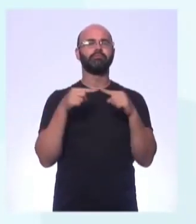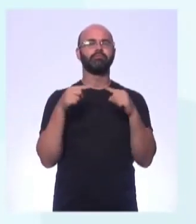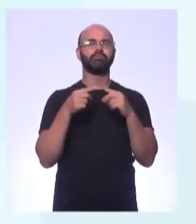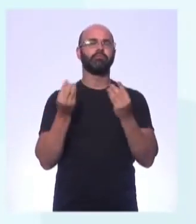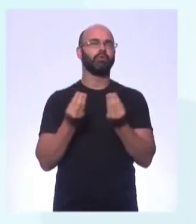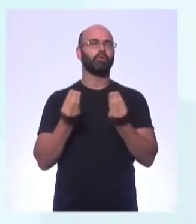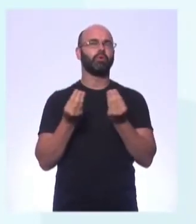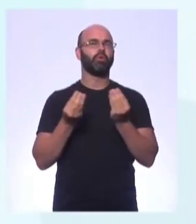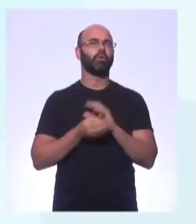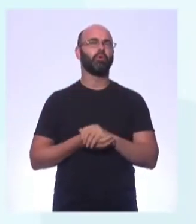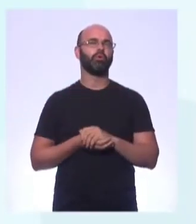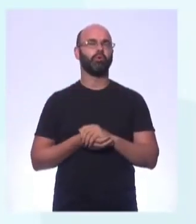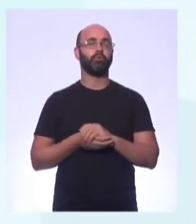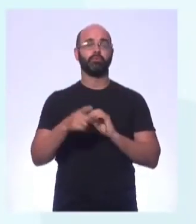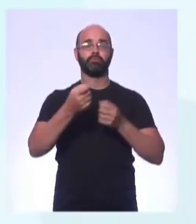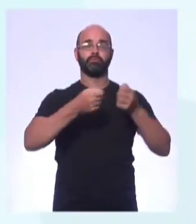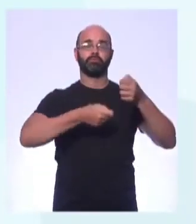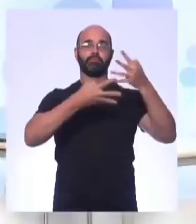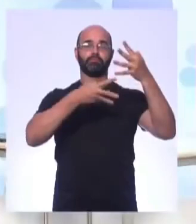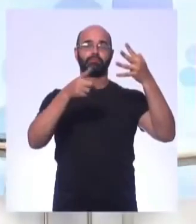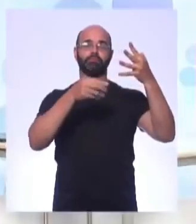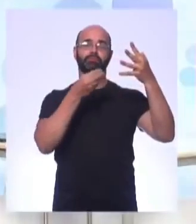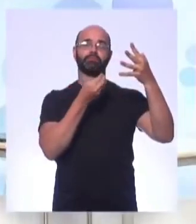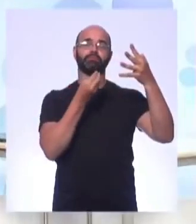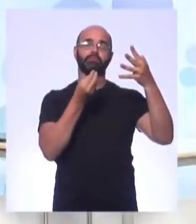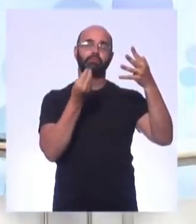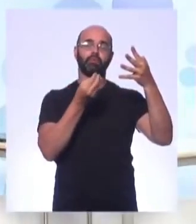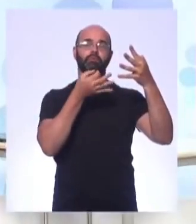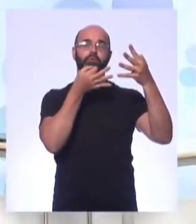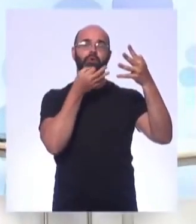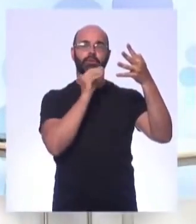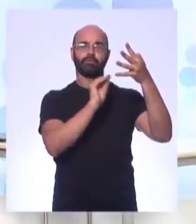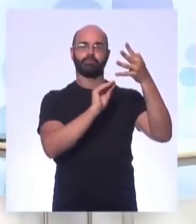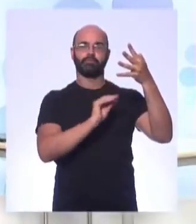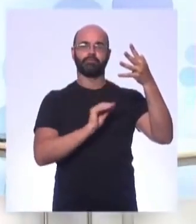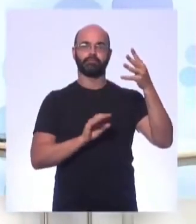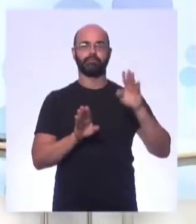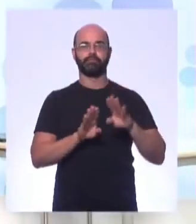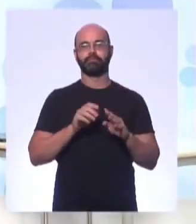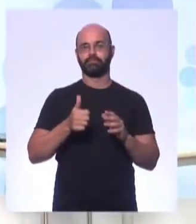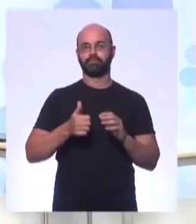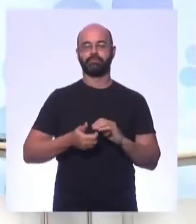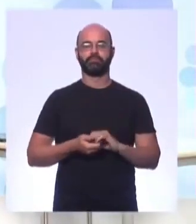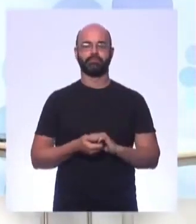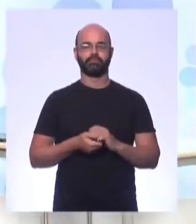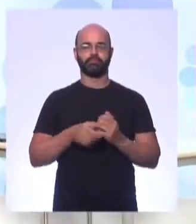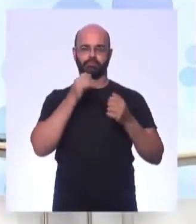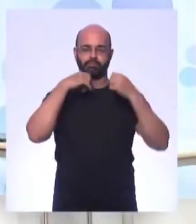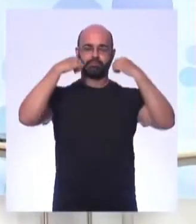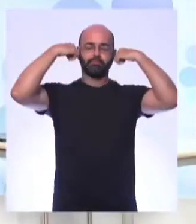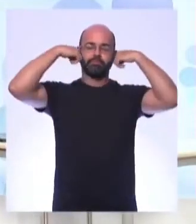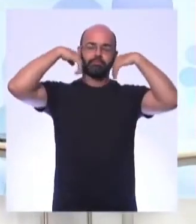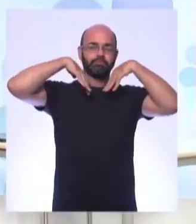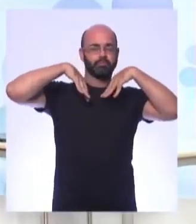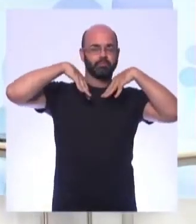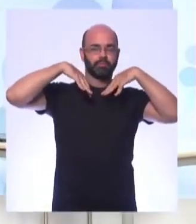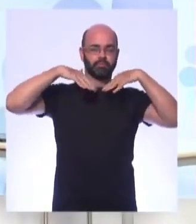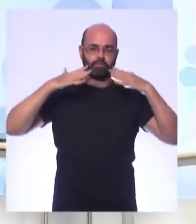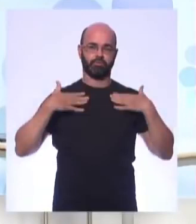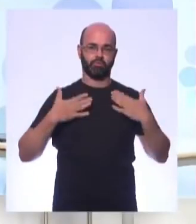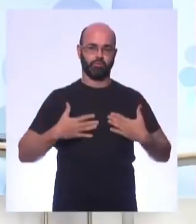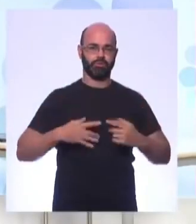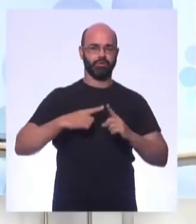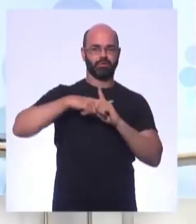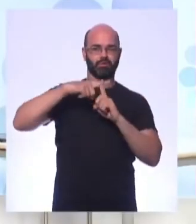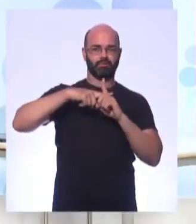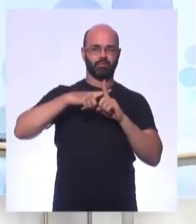aí. Coloque no chat também pra gente. A gente vai comentando com vocês aí, certo? A relação do suor com a temperatura, né? O